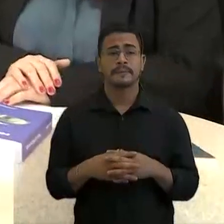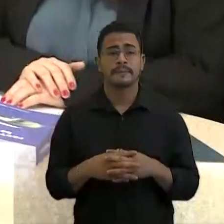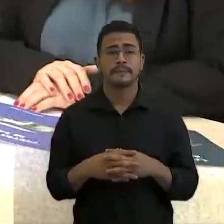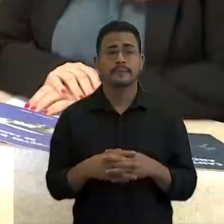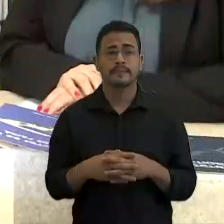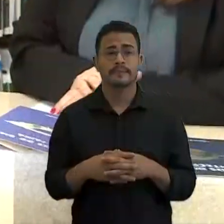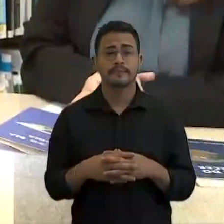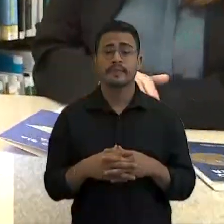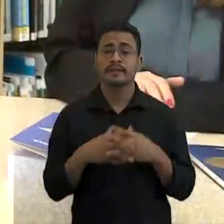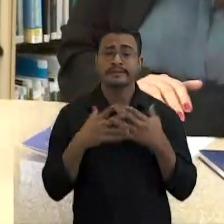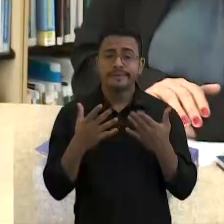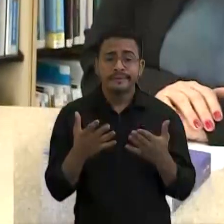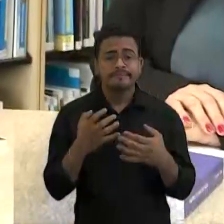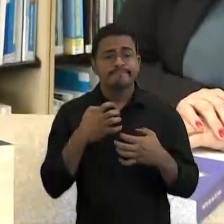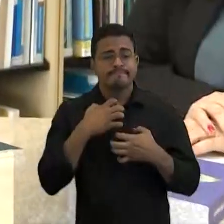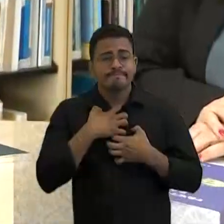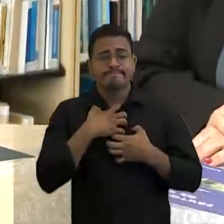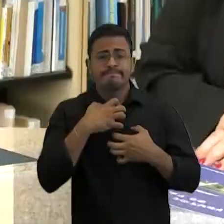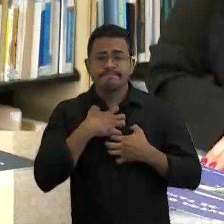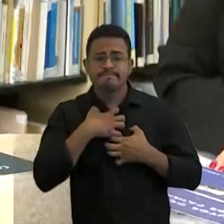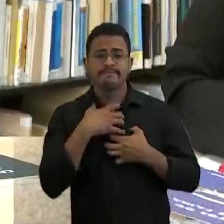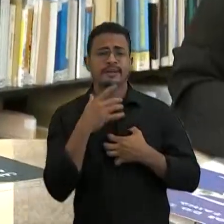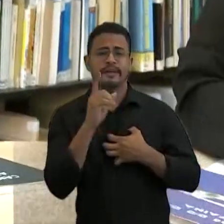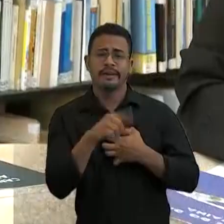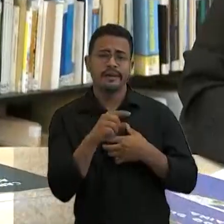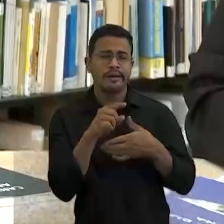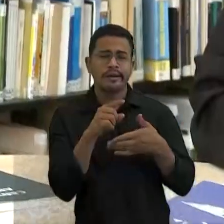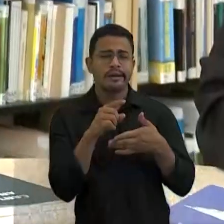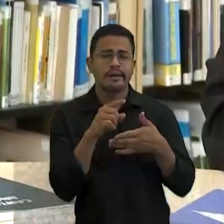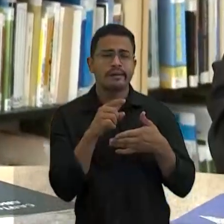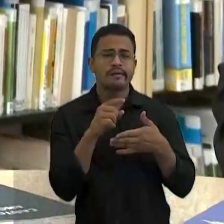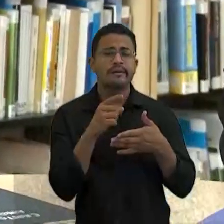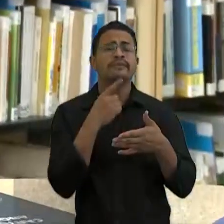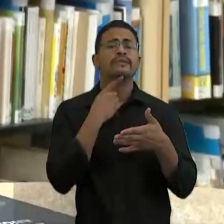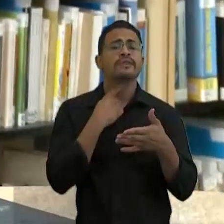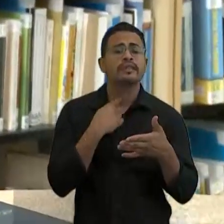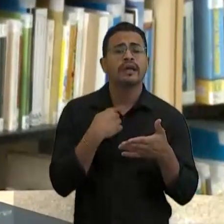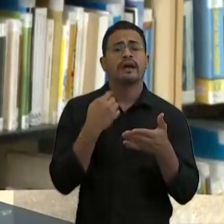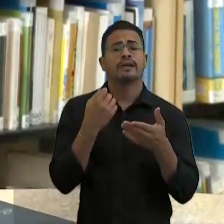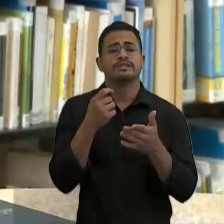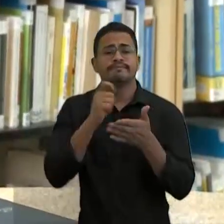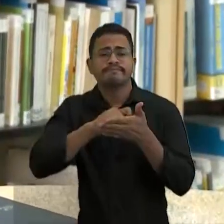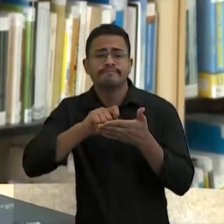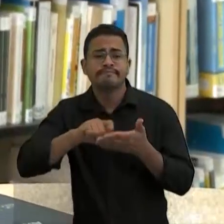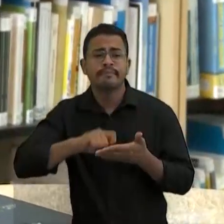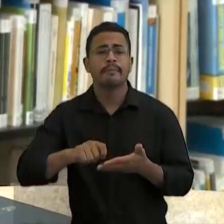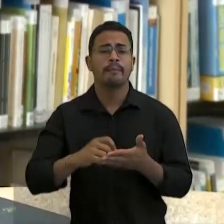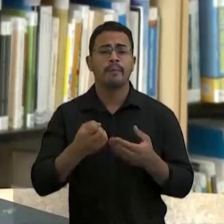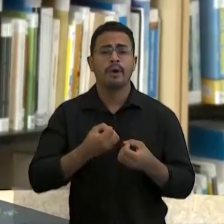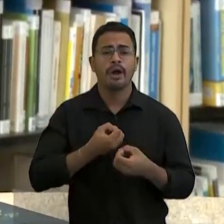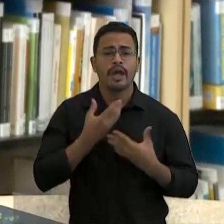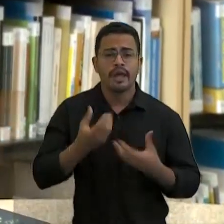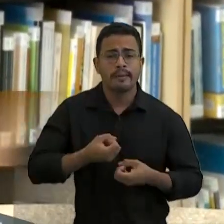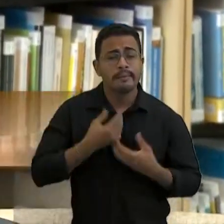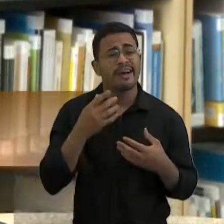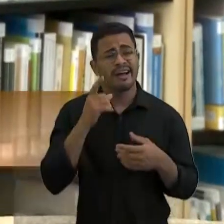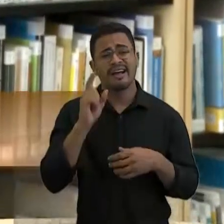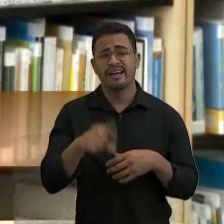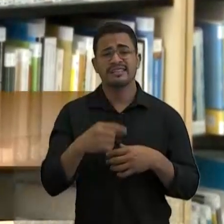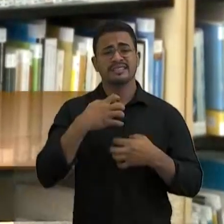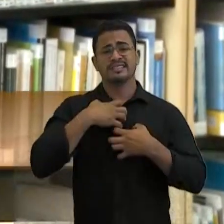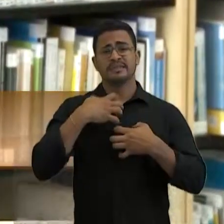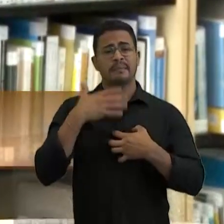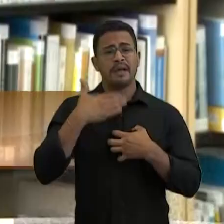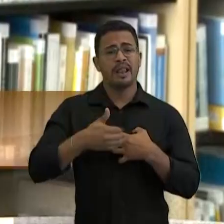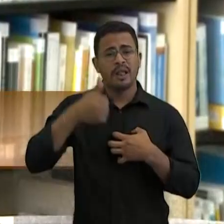A inspiração que eu tenho para escrever poemas acontece mais à noite. E eu creio